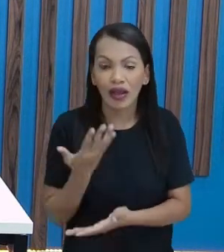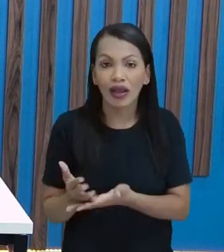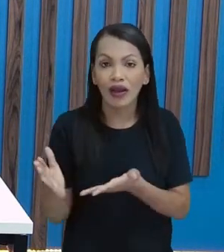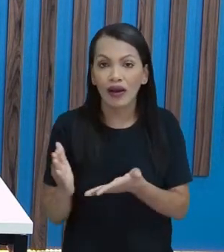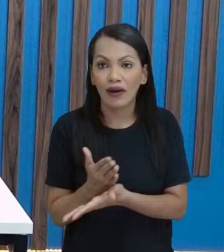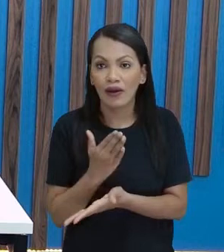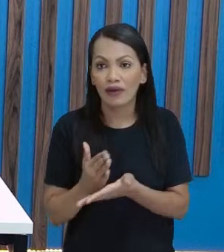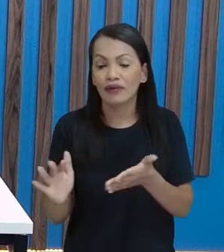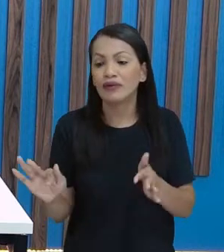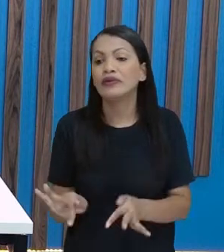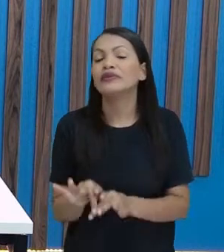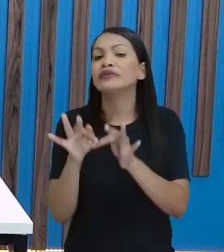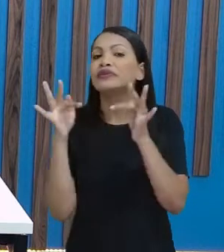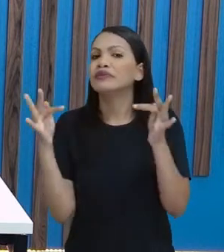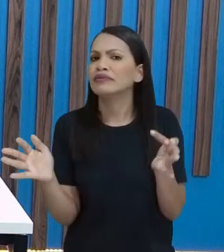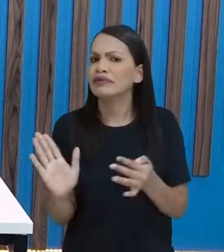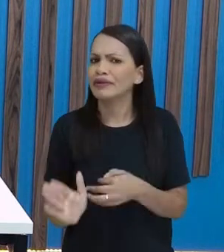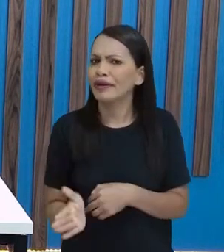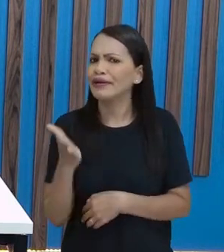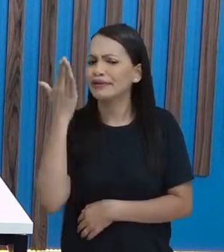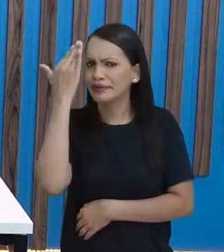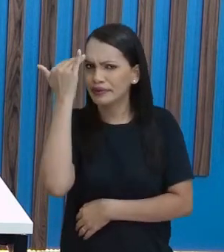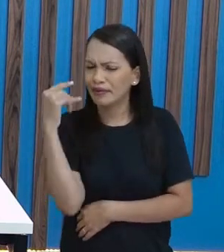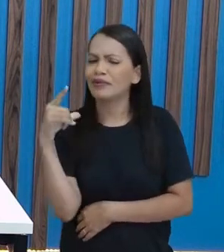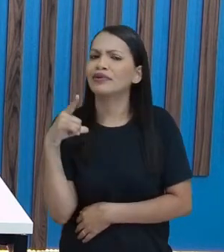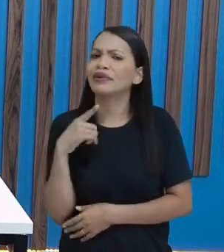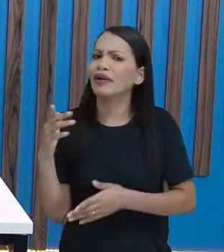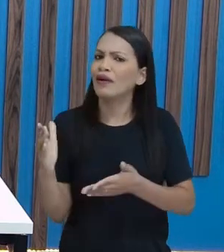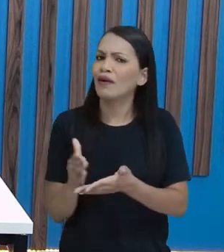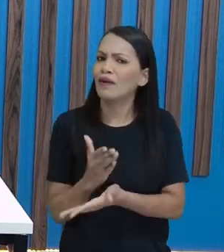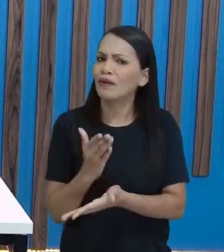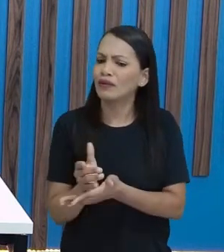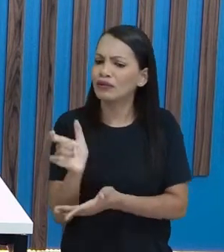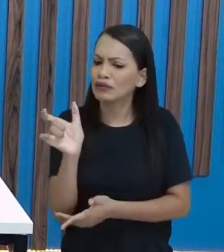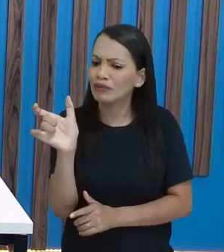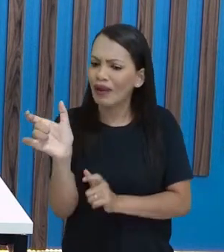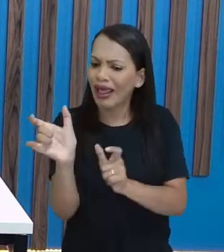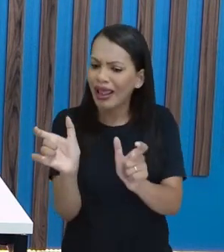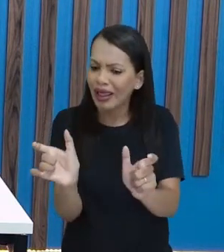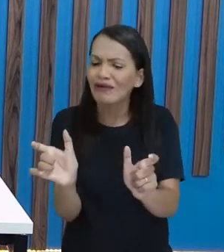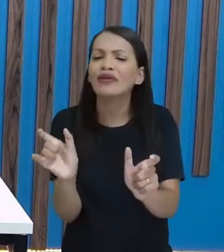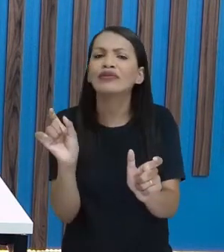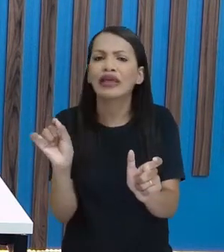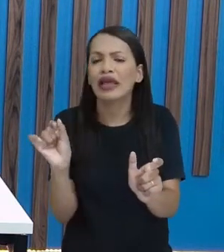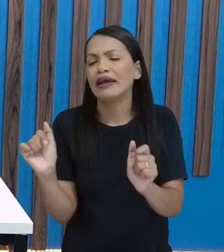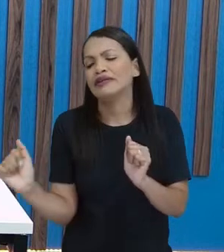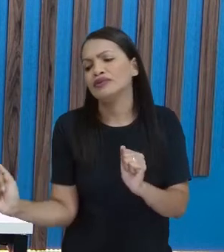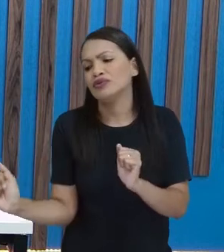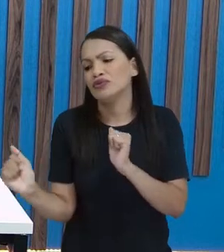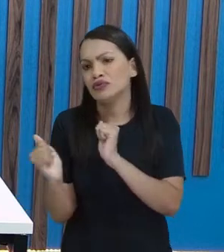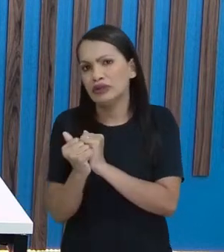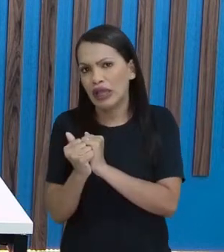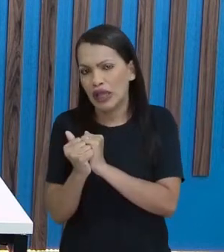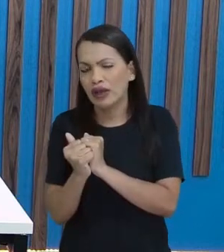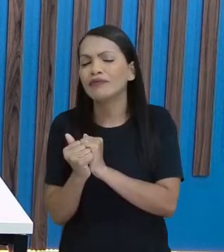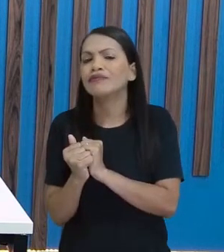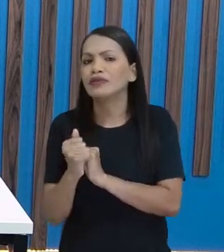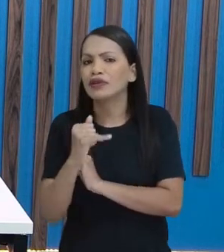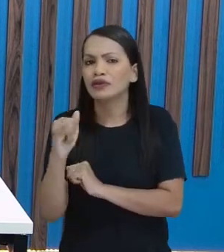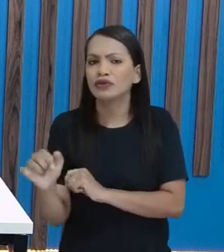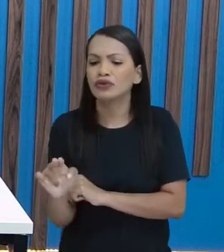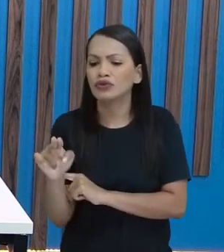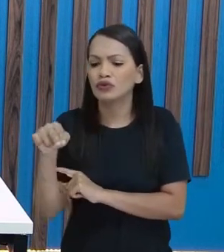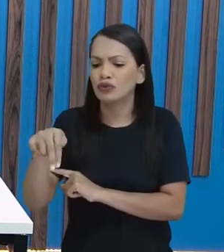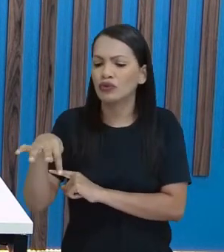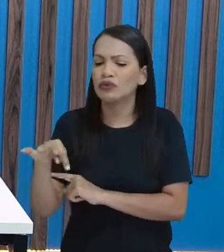ficou simples, né? A gente já sabe que tem algumas palavras que identificam que aquele problema é de soma, né? De juntar, é de somar, é